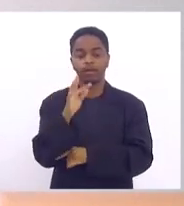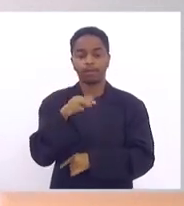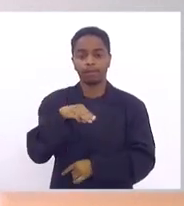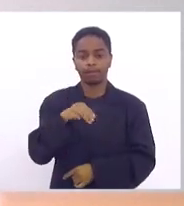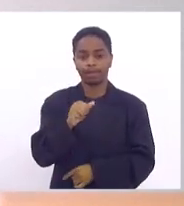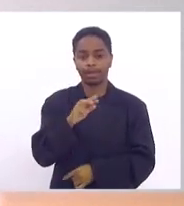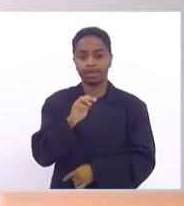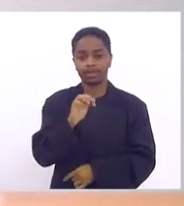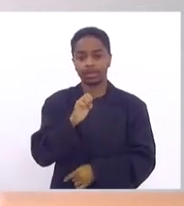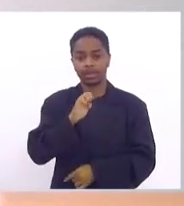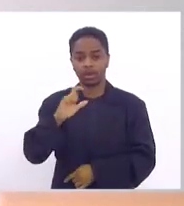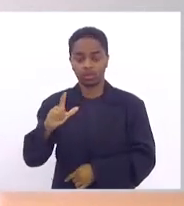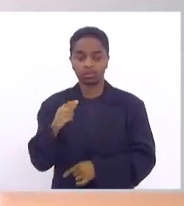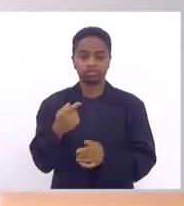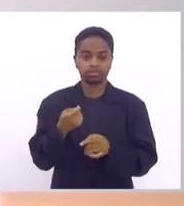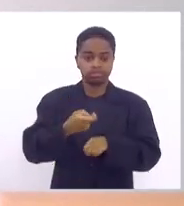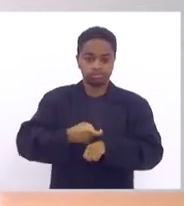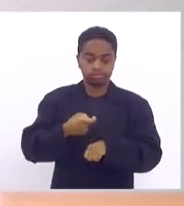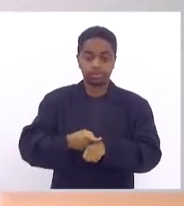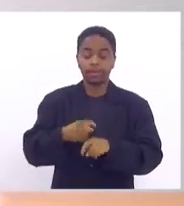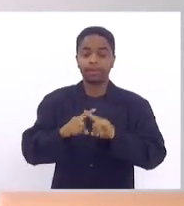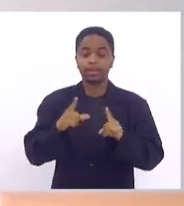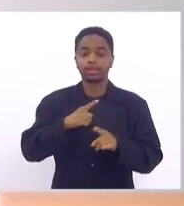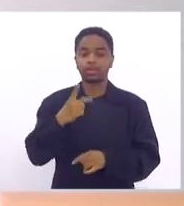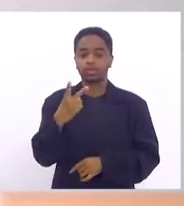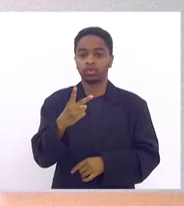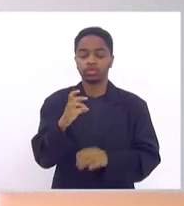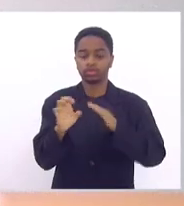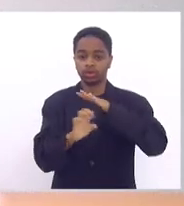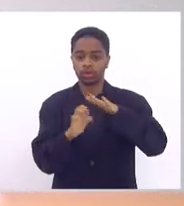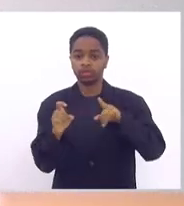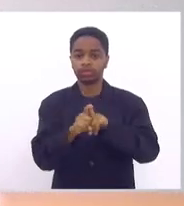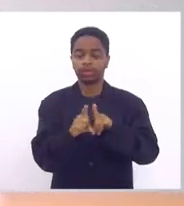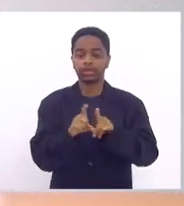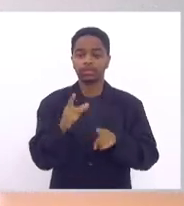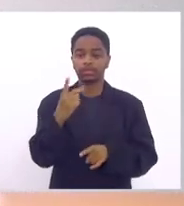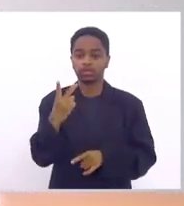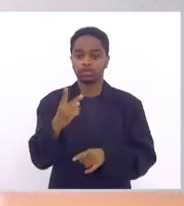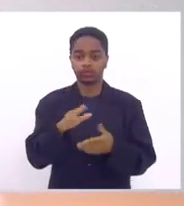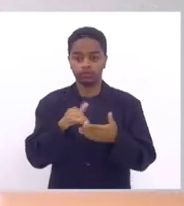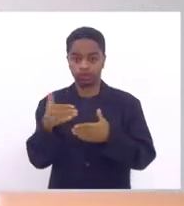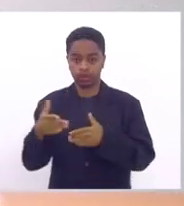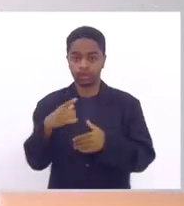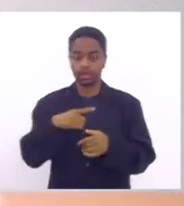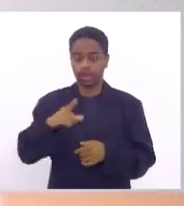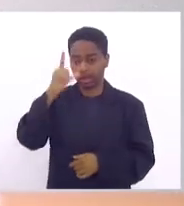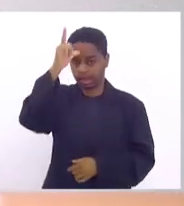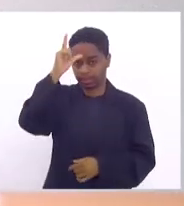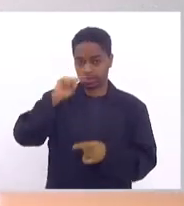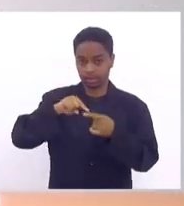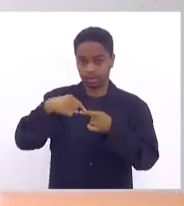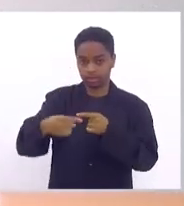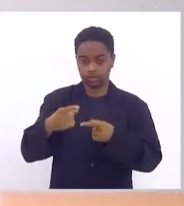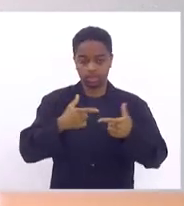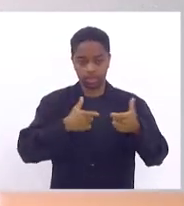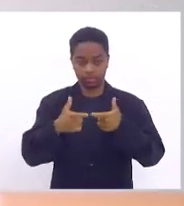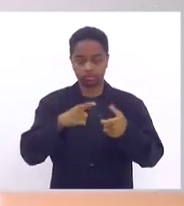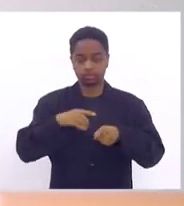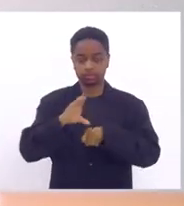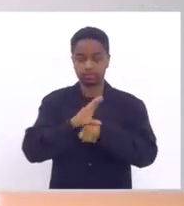rígidas especificamente há dois na Europa e um fora da Europa que tem que ser destacados Alemanha do pós-guerra com a constitução de